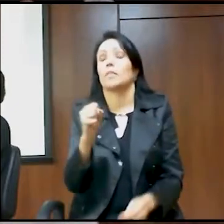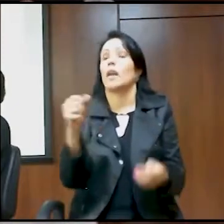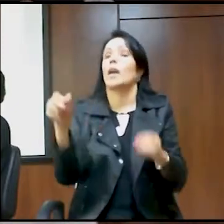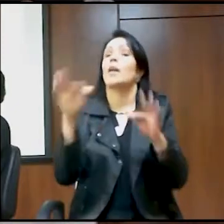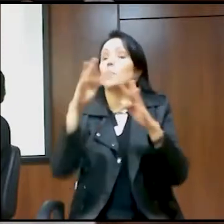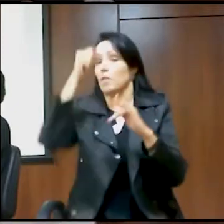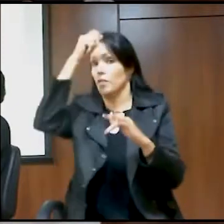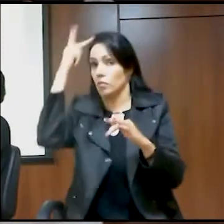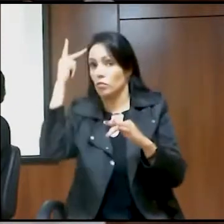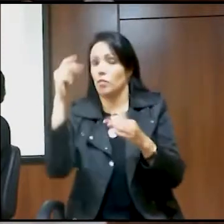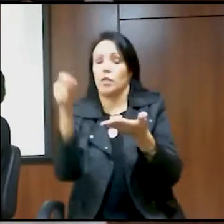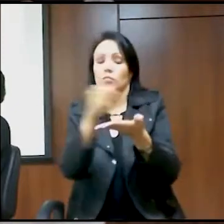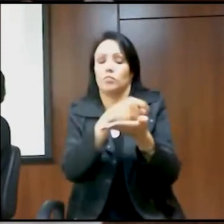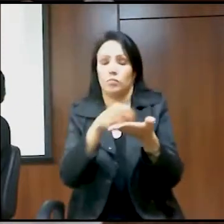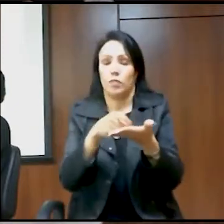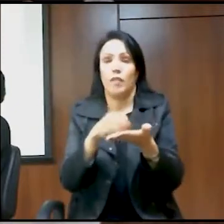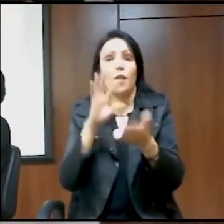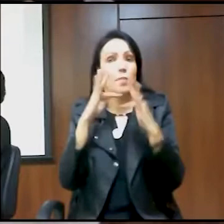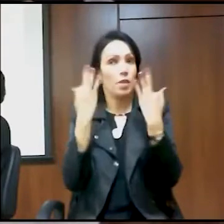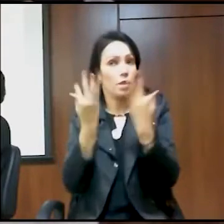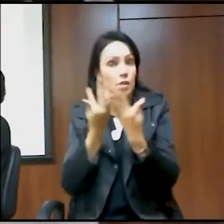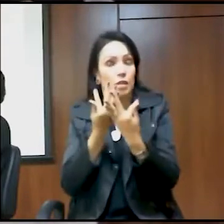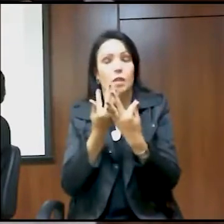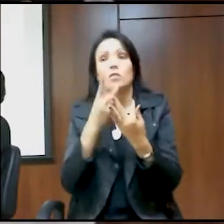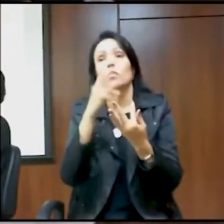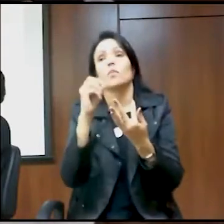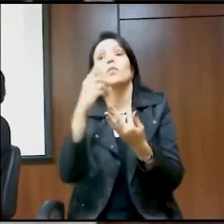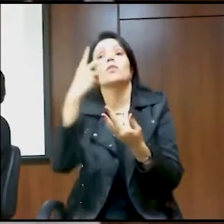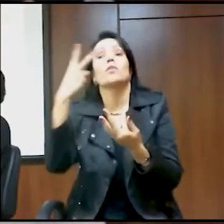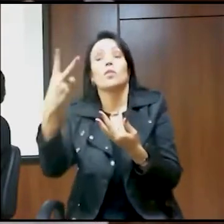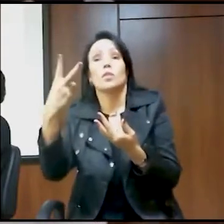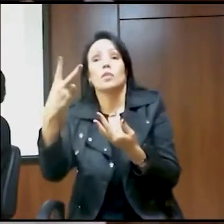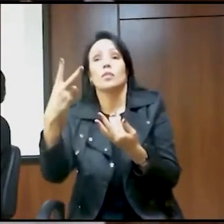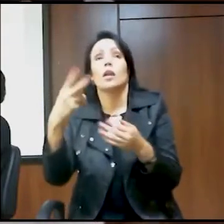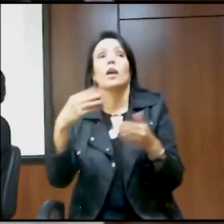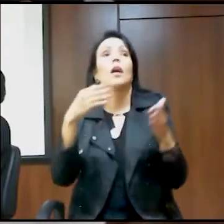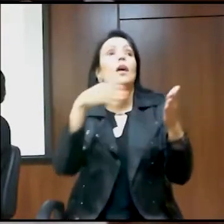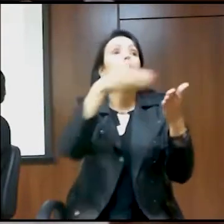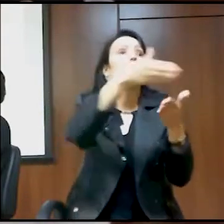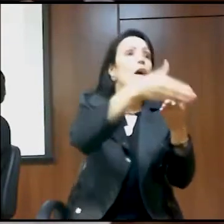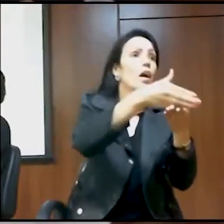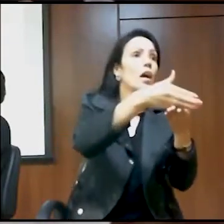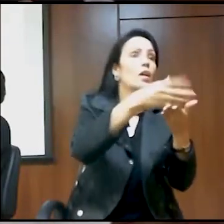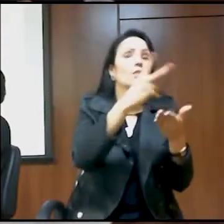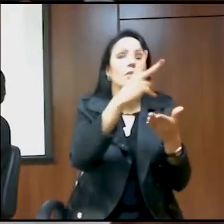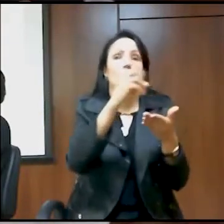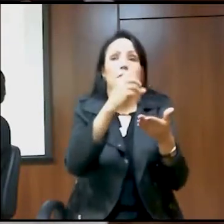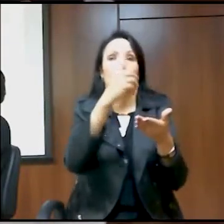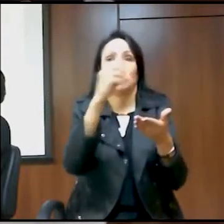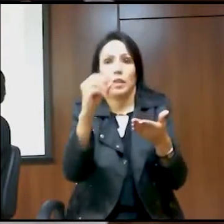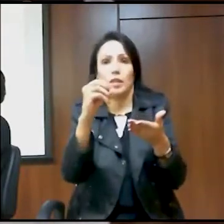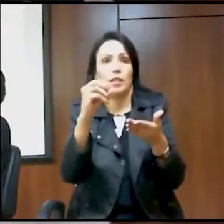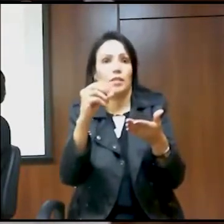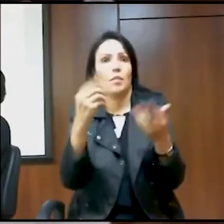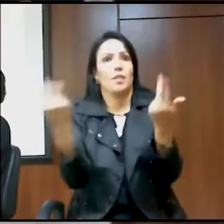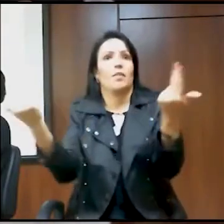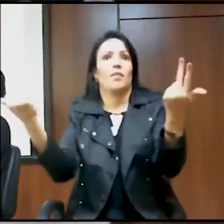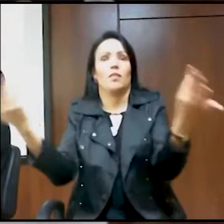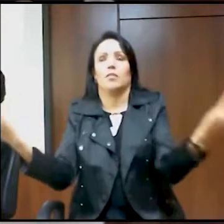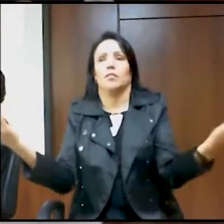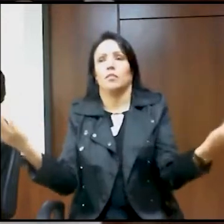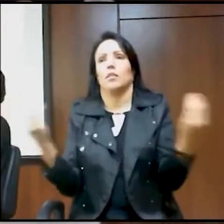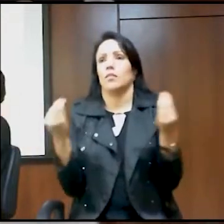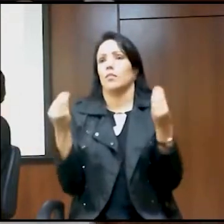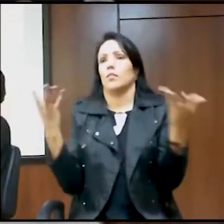naquela época, em 2002, e quando ela foi atender em 2010, ela queria que fosse a mesma demanda, né, que estava lá. Você imagina, as